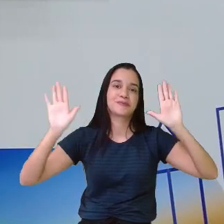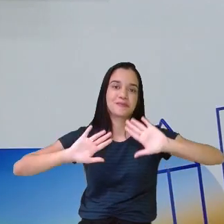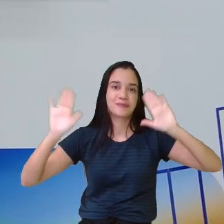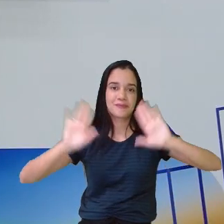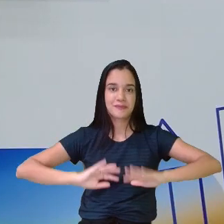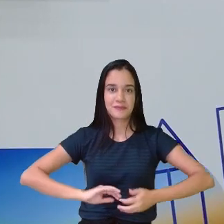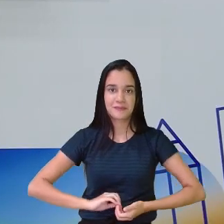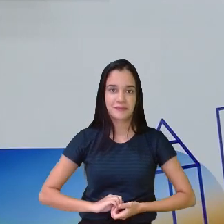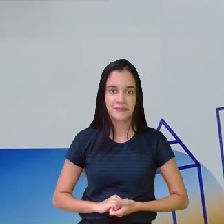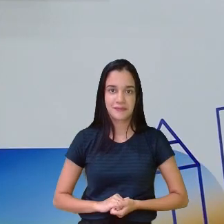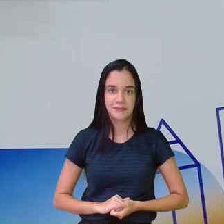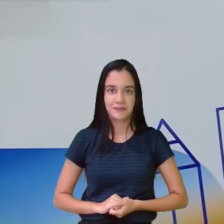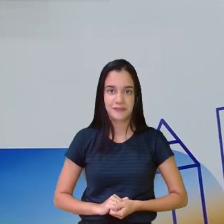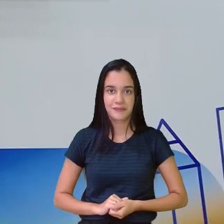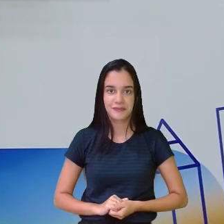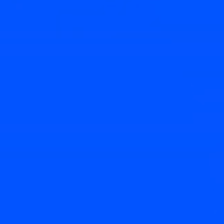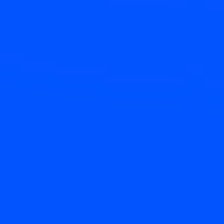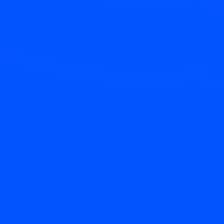até a próxima.